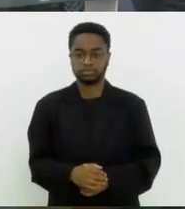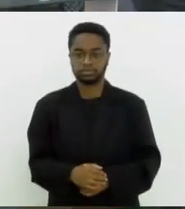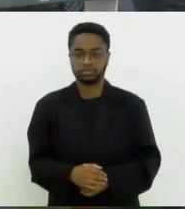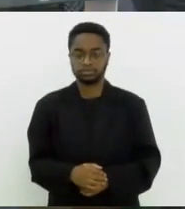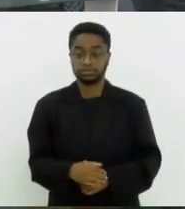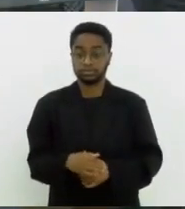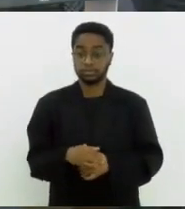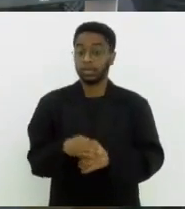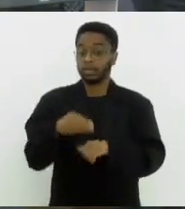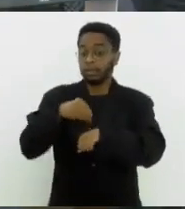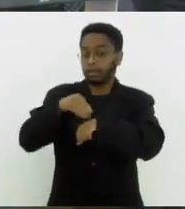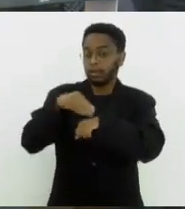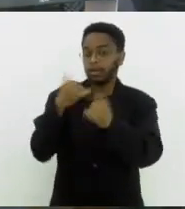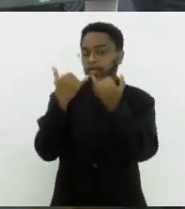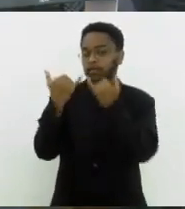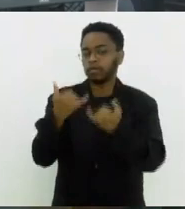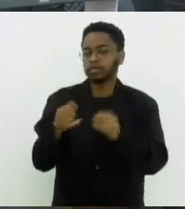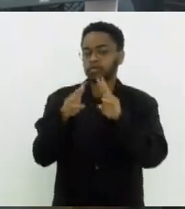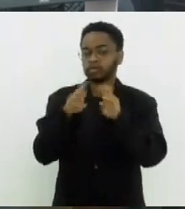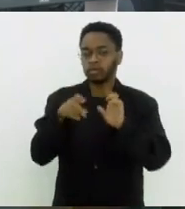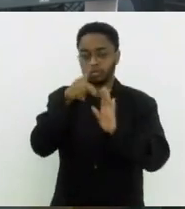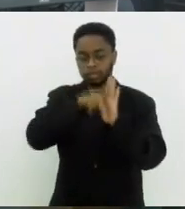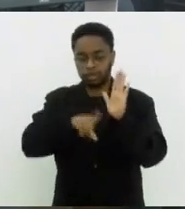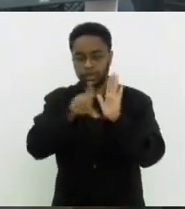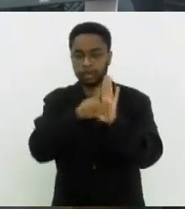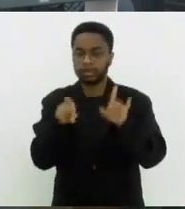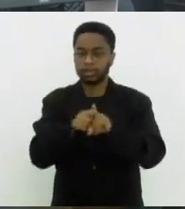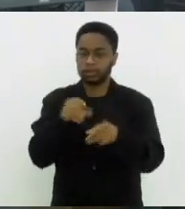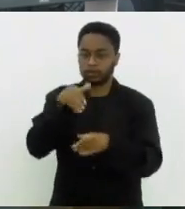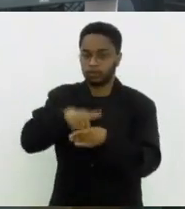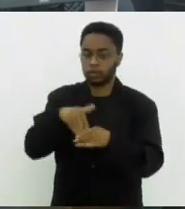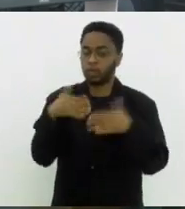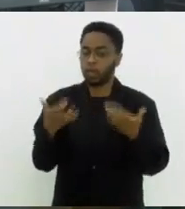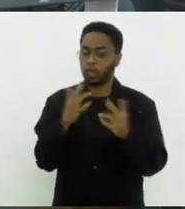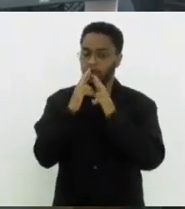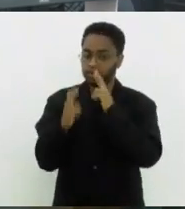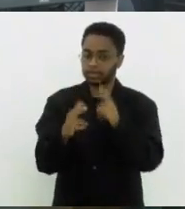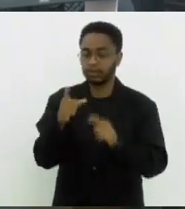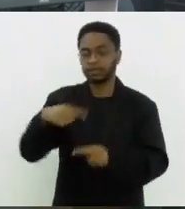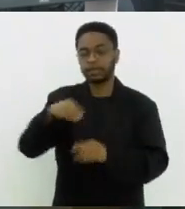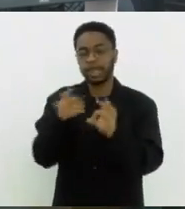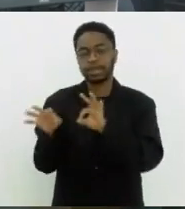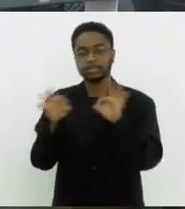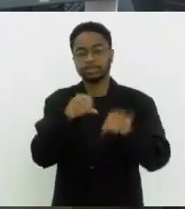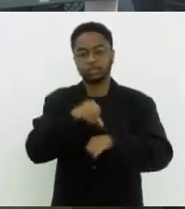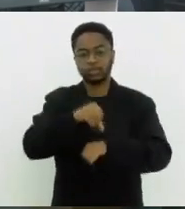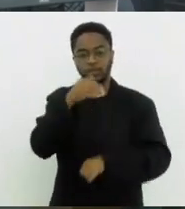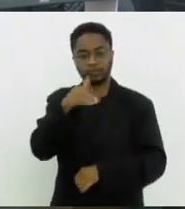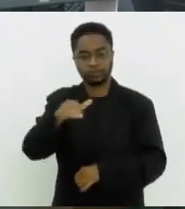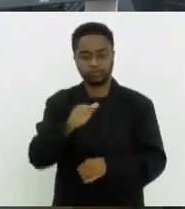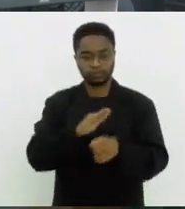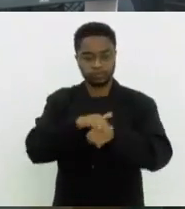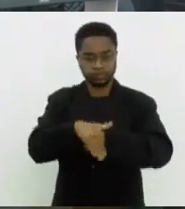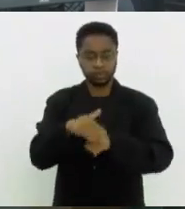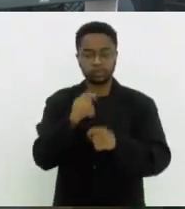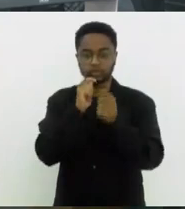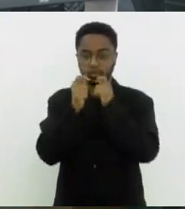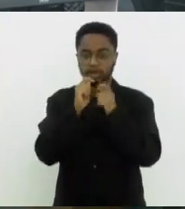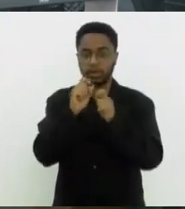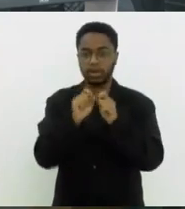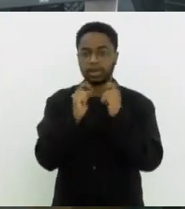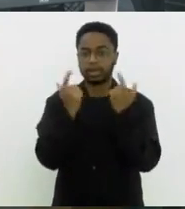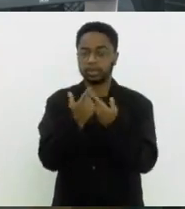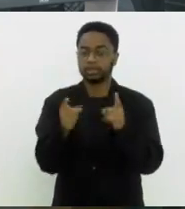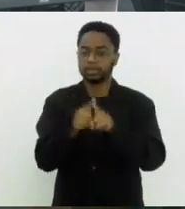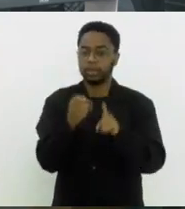As informações sobre todos esses projetos, a votação, qual o resultado, você assiste logo mais às 21h30 no Jornal da Alerj. E